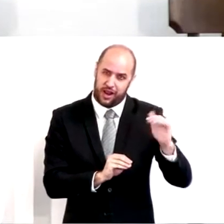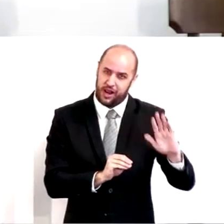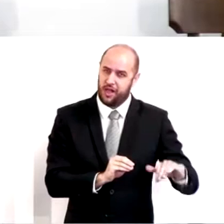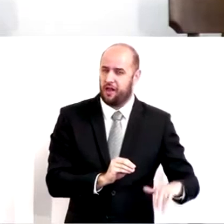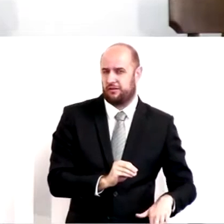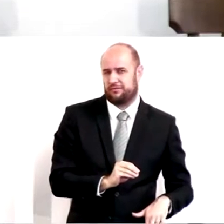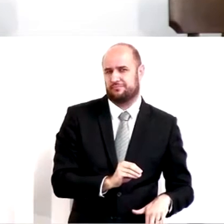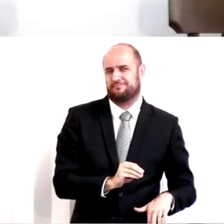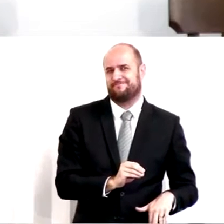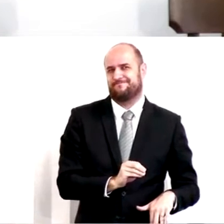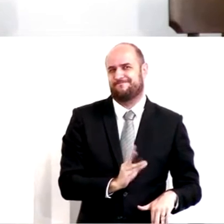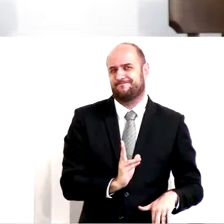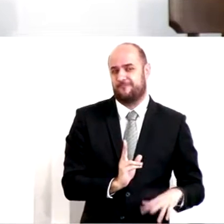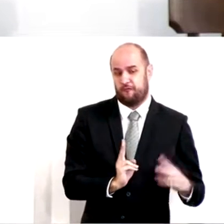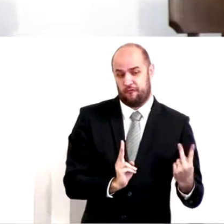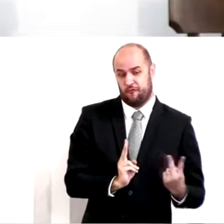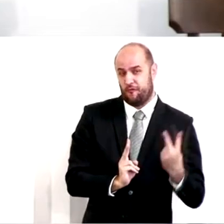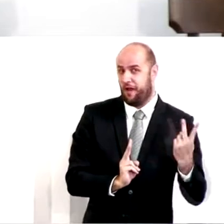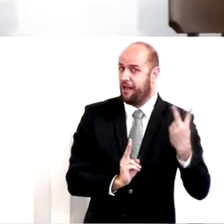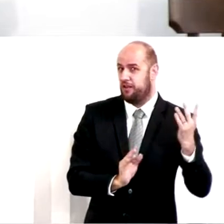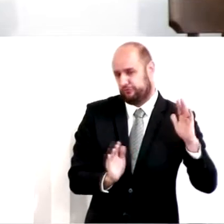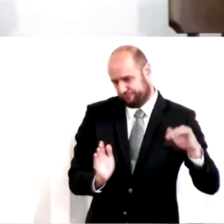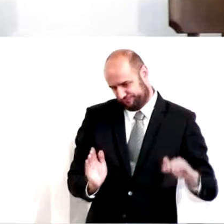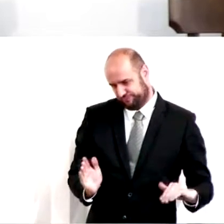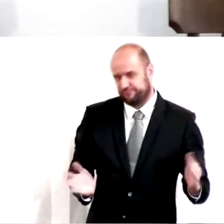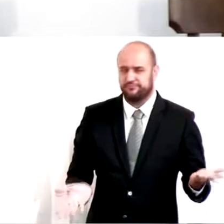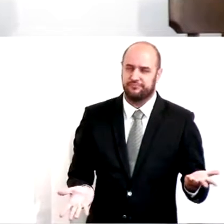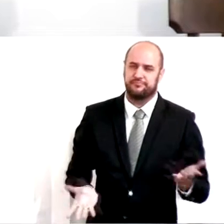Então, é economia comprar alguma coisa adulterada?